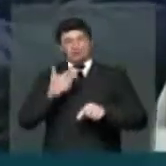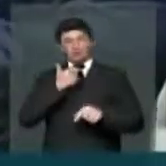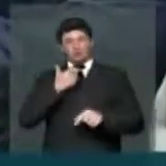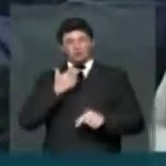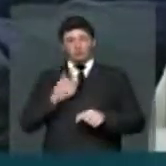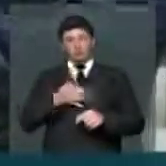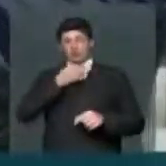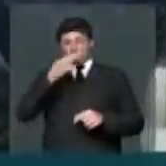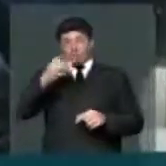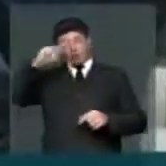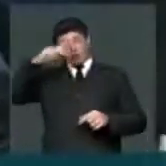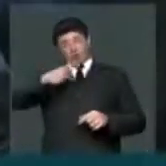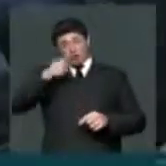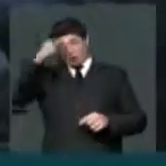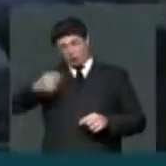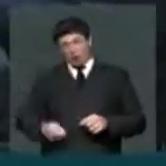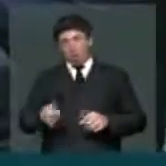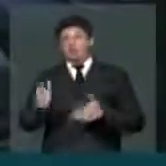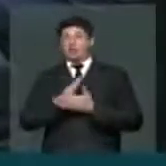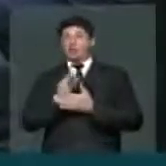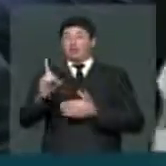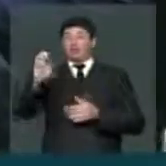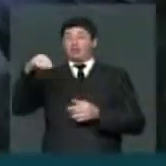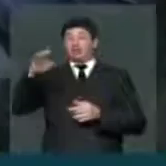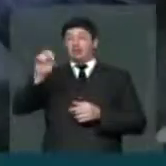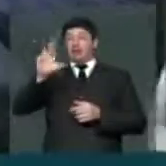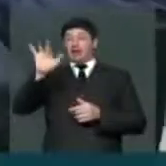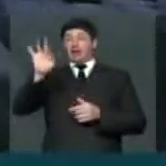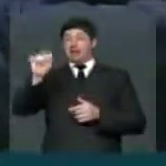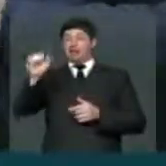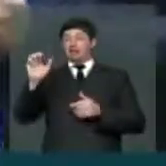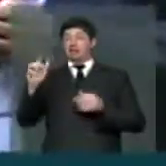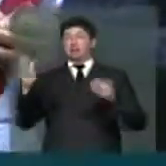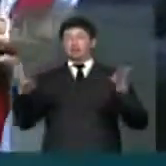a visão autoritária de muitos democratas de hoje em dia. Senhor presidente.